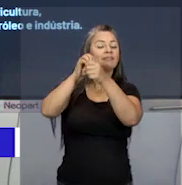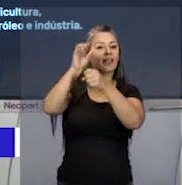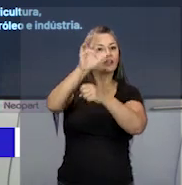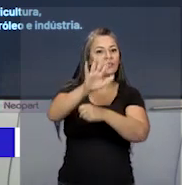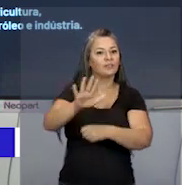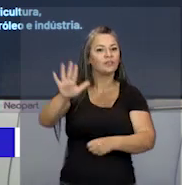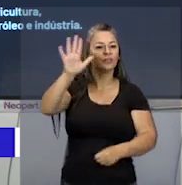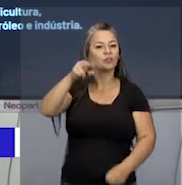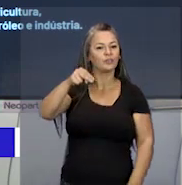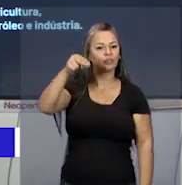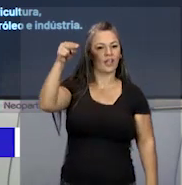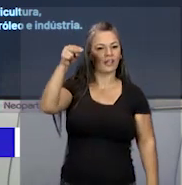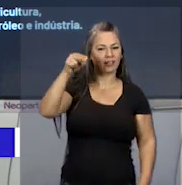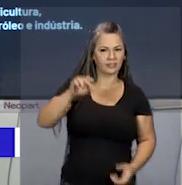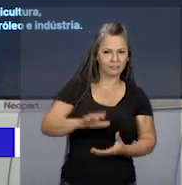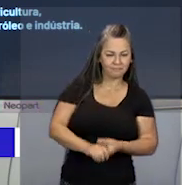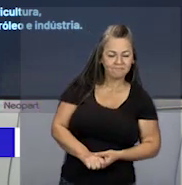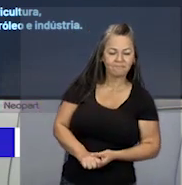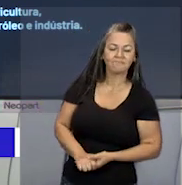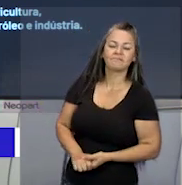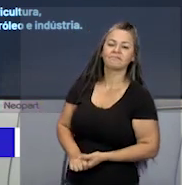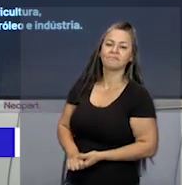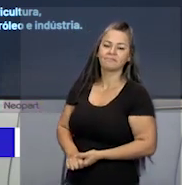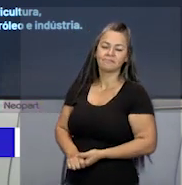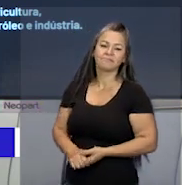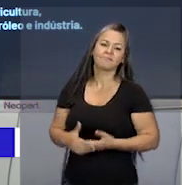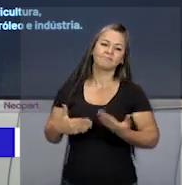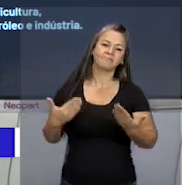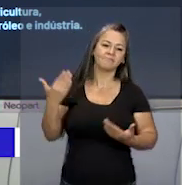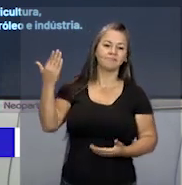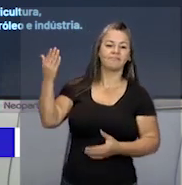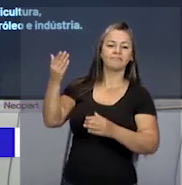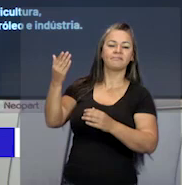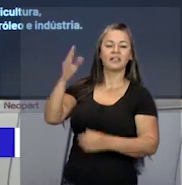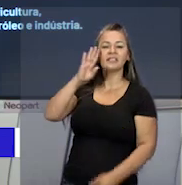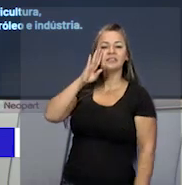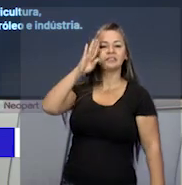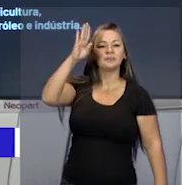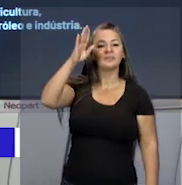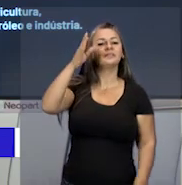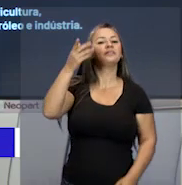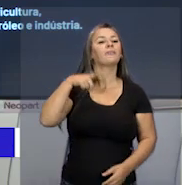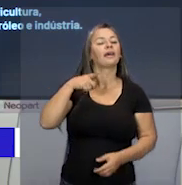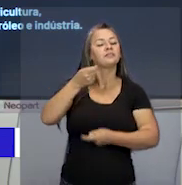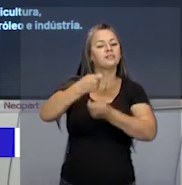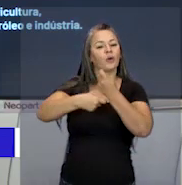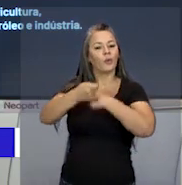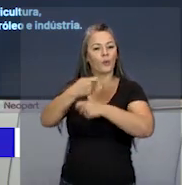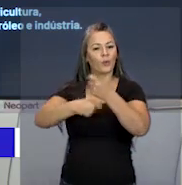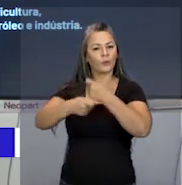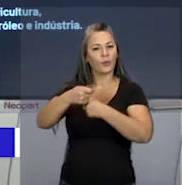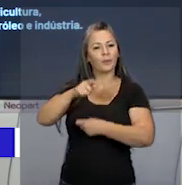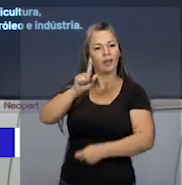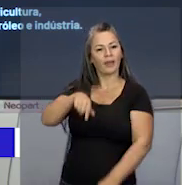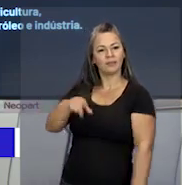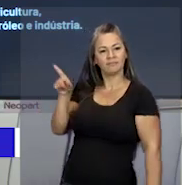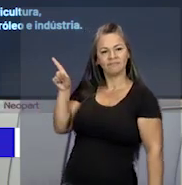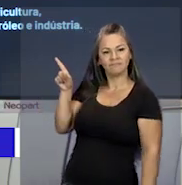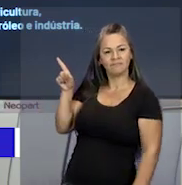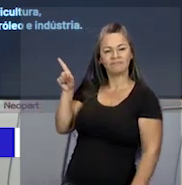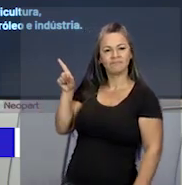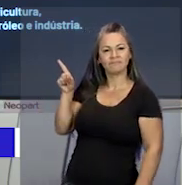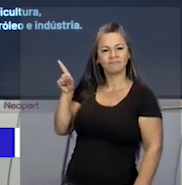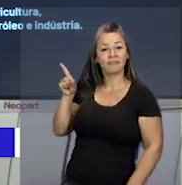Então, as principais atividades econômicas, né, ali no caso, agricultura, pecuária, o sertão, o destaque mesmo, justamente como eu falei